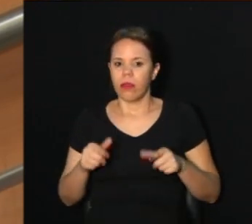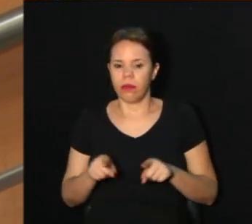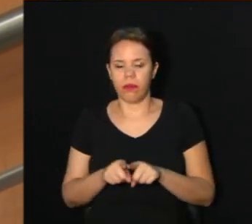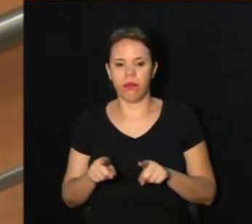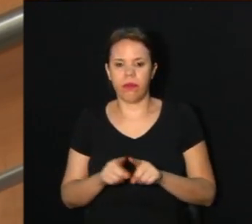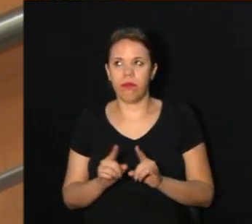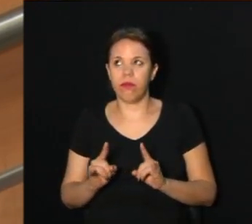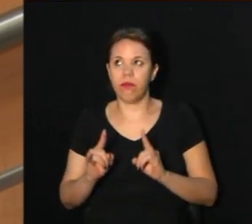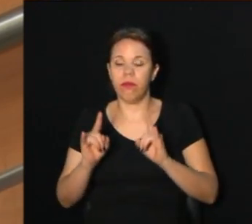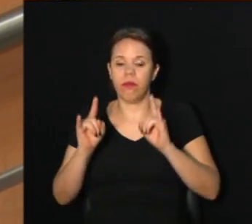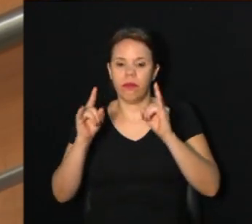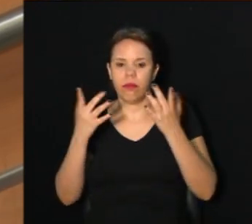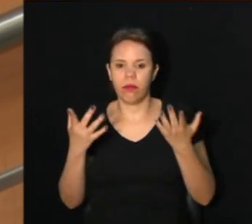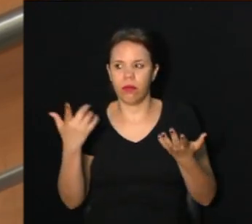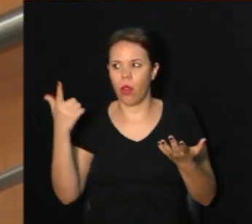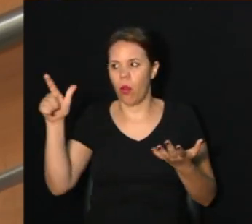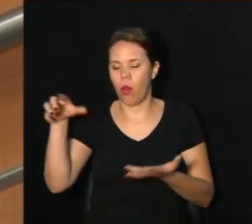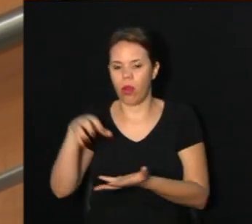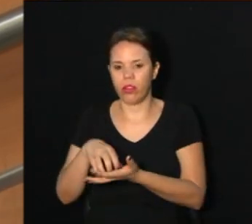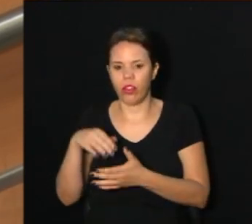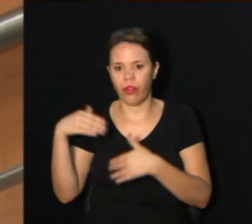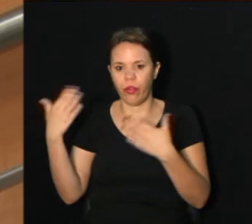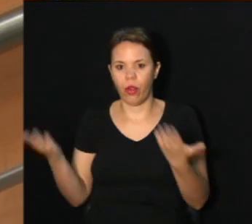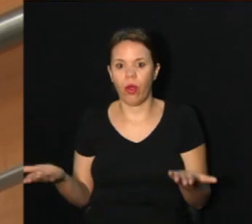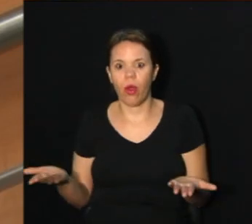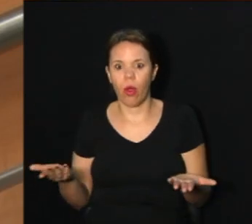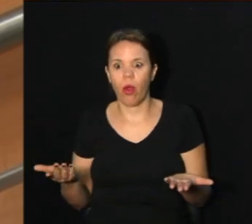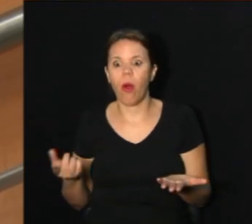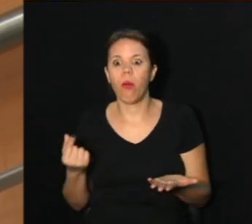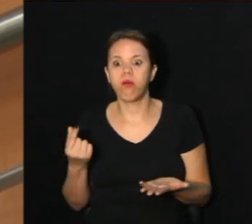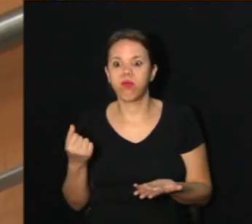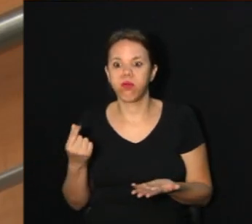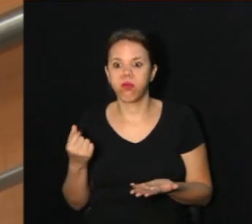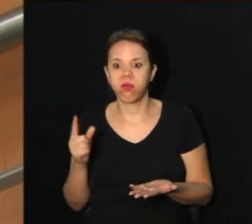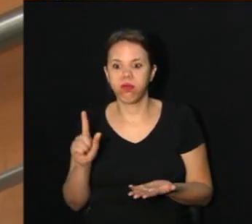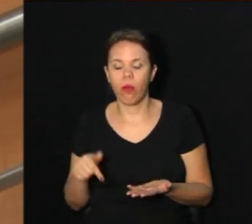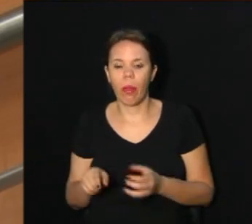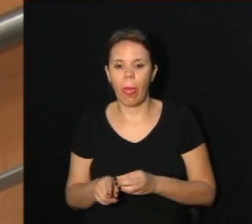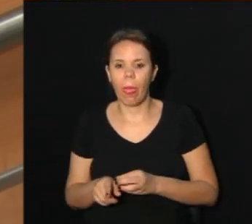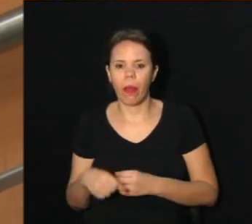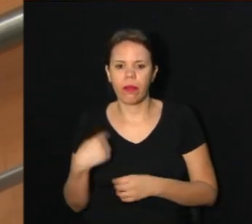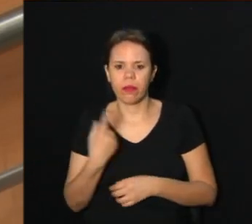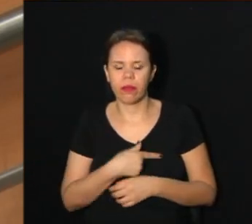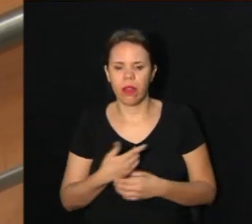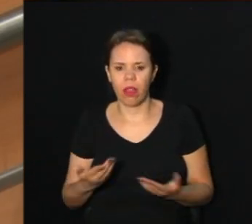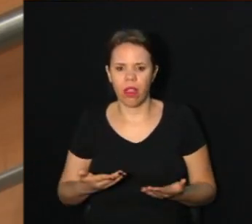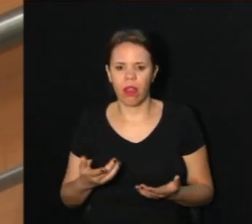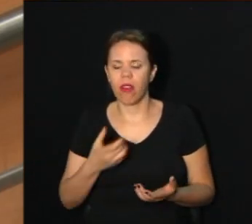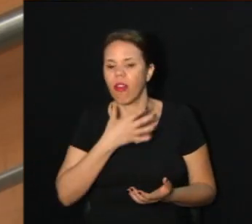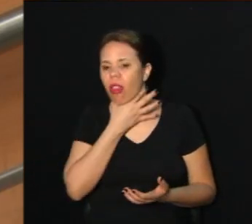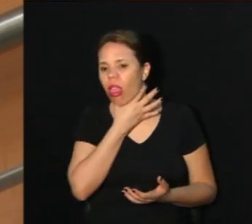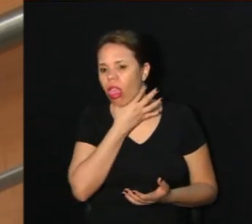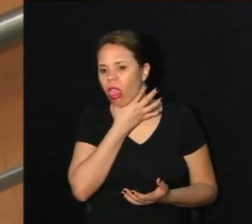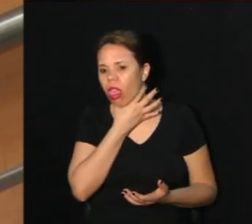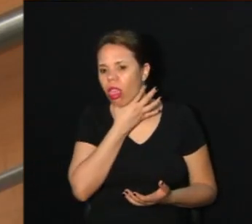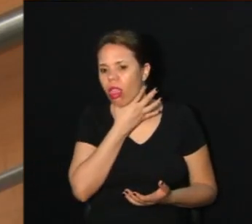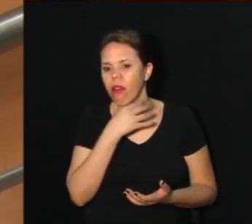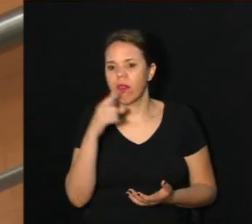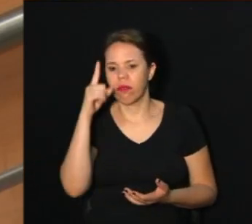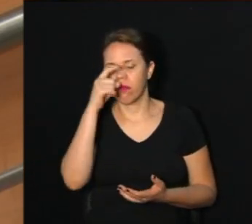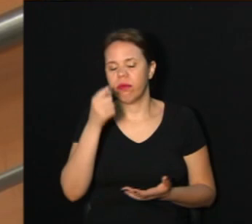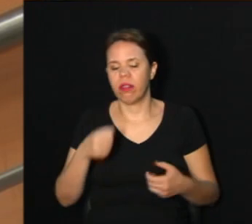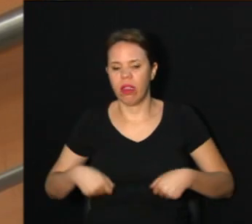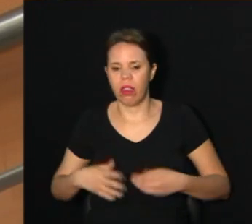prefeitura, terão que ocupar um outro imóvel fora. A que custo? Nessa penúria que nós estamos, dificuldades financeiras, gastar